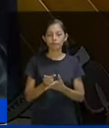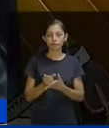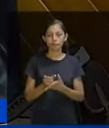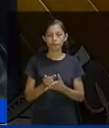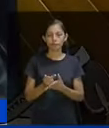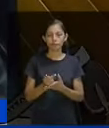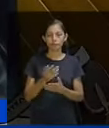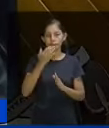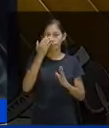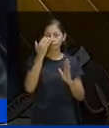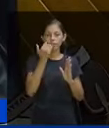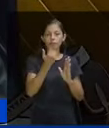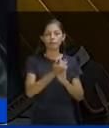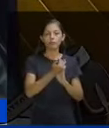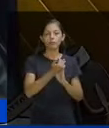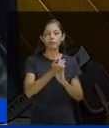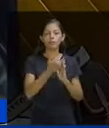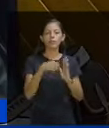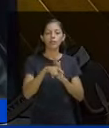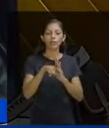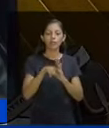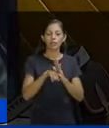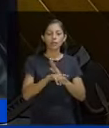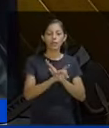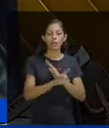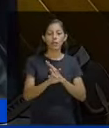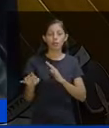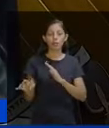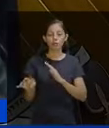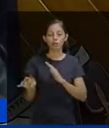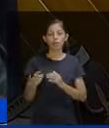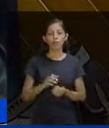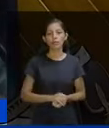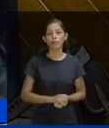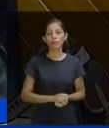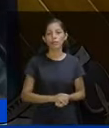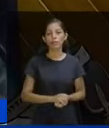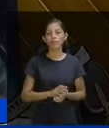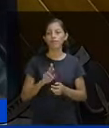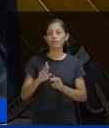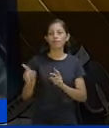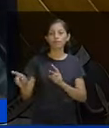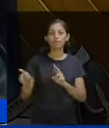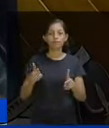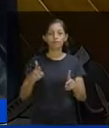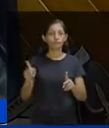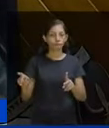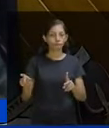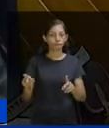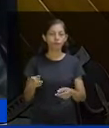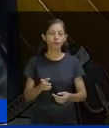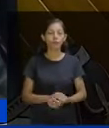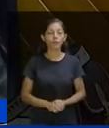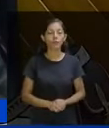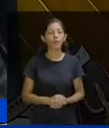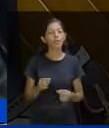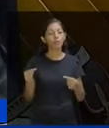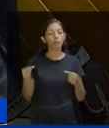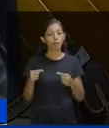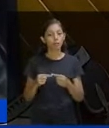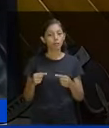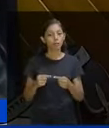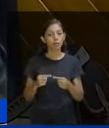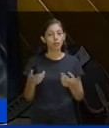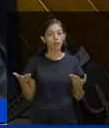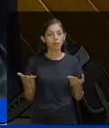feita mediante análise fática de cada situação, inclusive com a mitigação necessária, como é o caso que ora